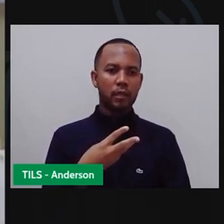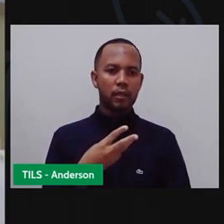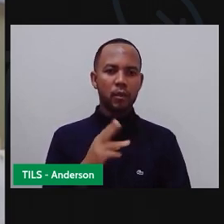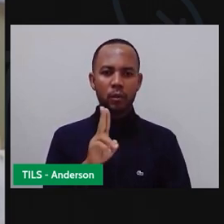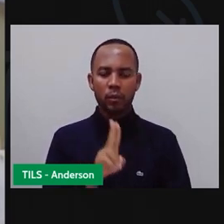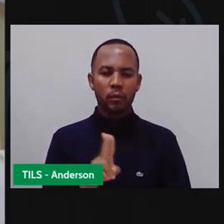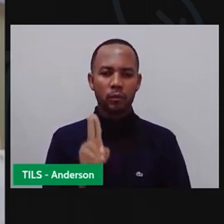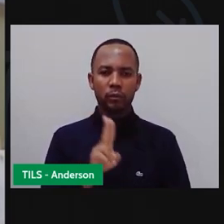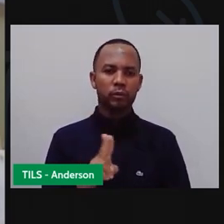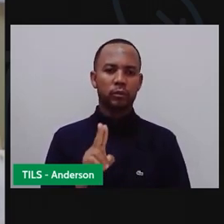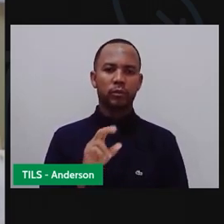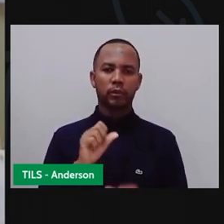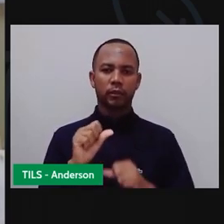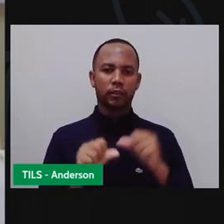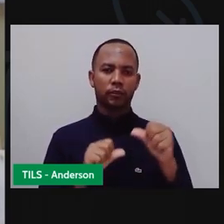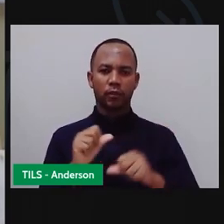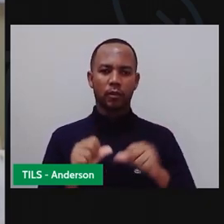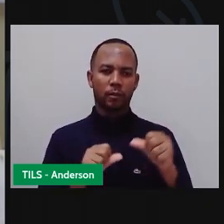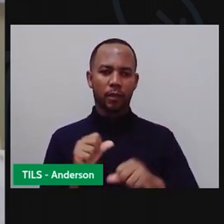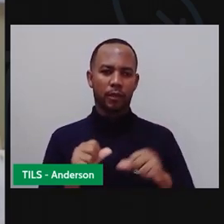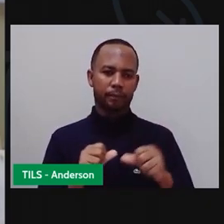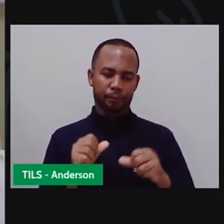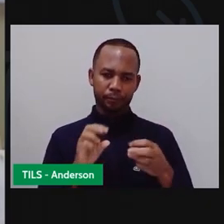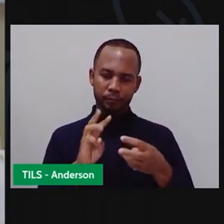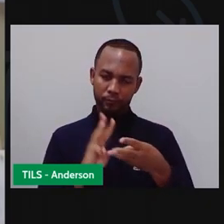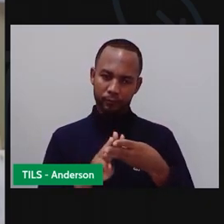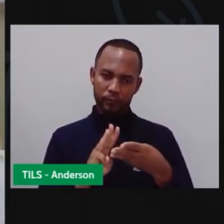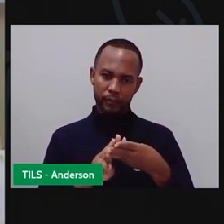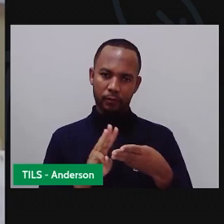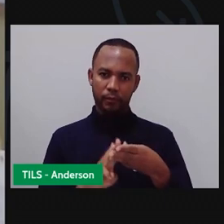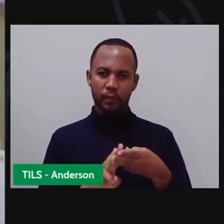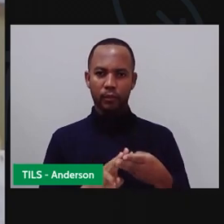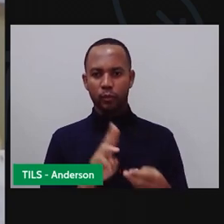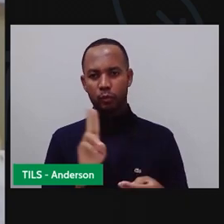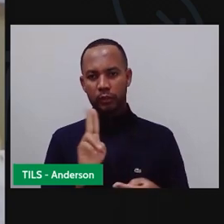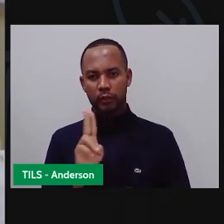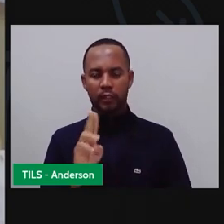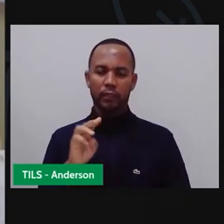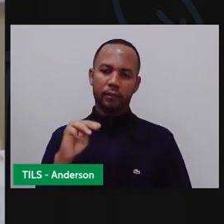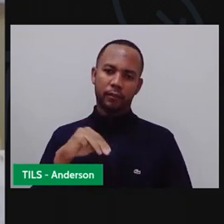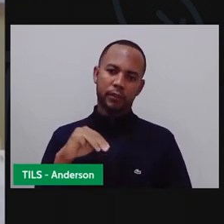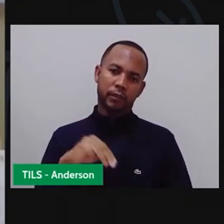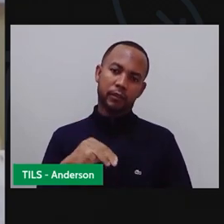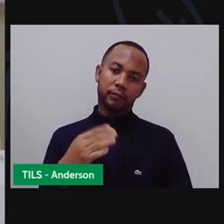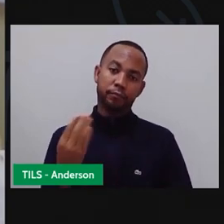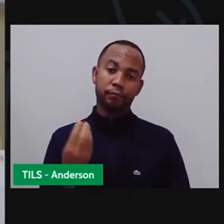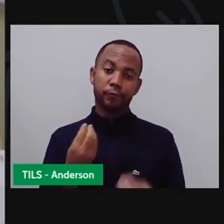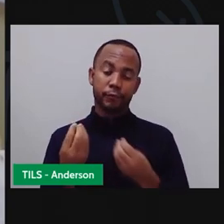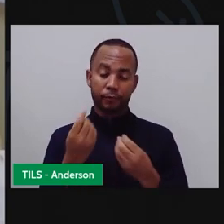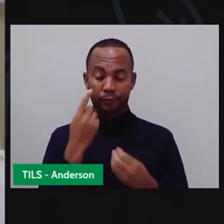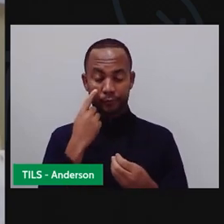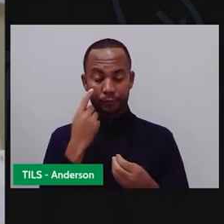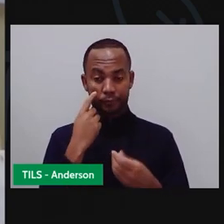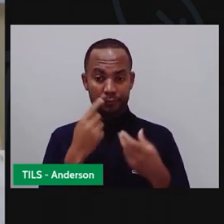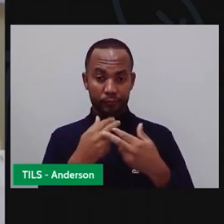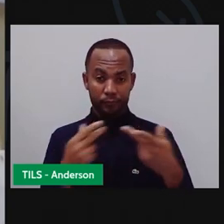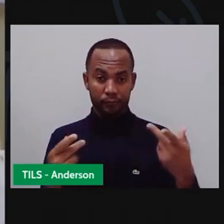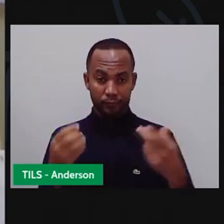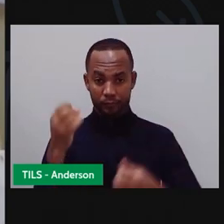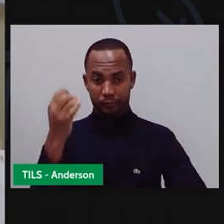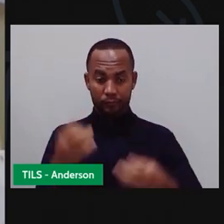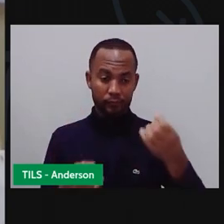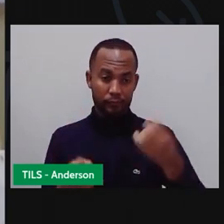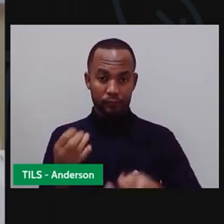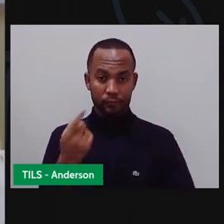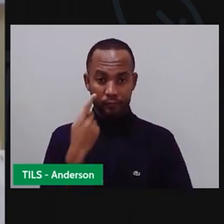transformar né milhar dezena centena unidade tudo direitinho lembra que a coisa falou que várias vezes sobre